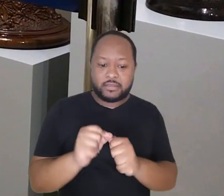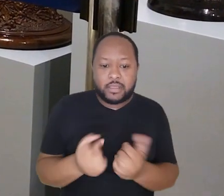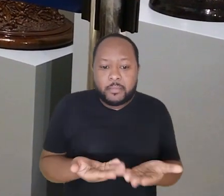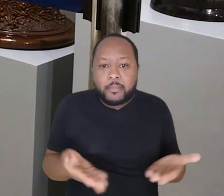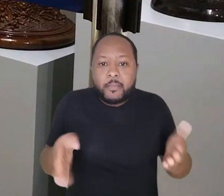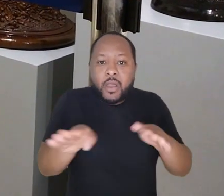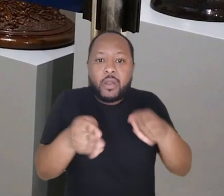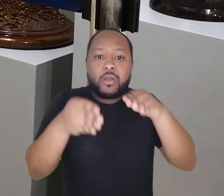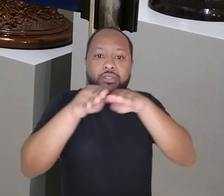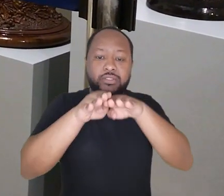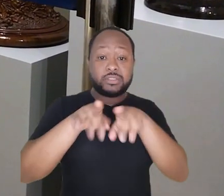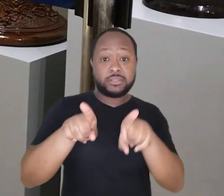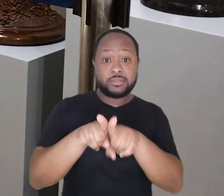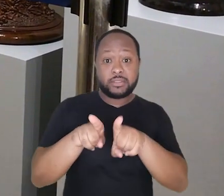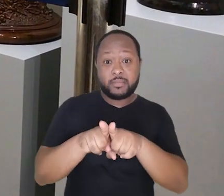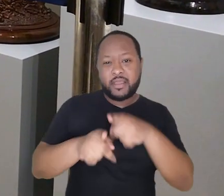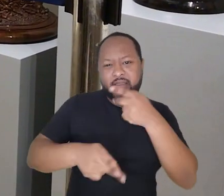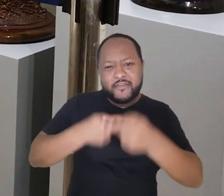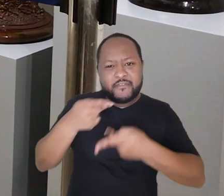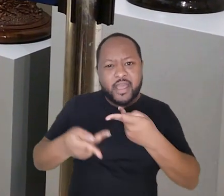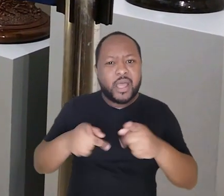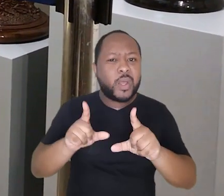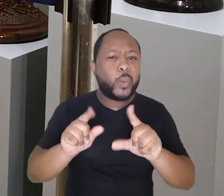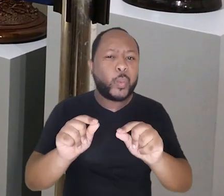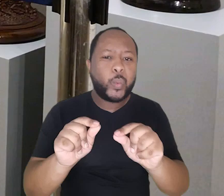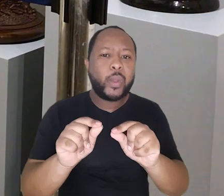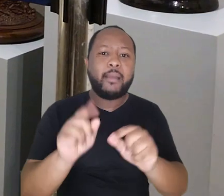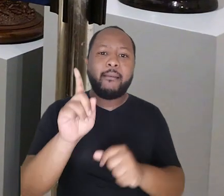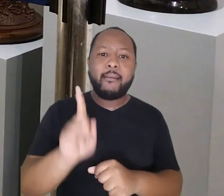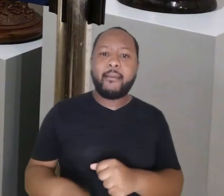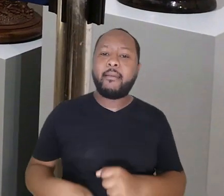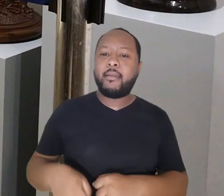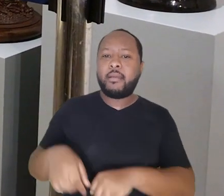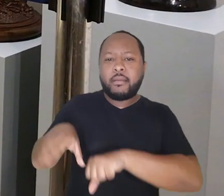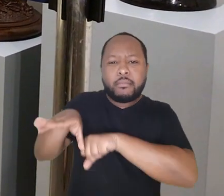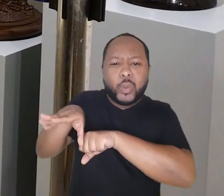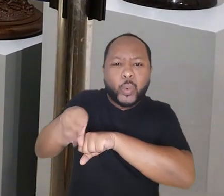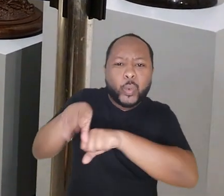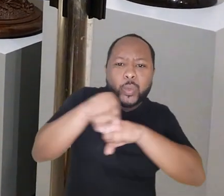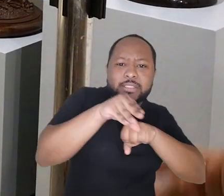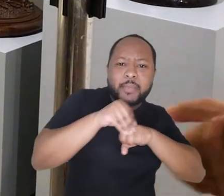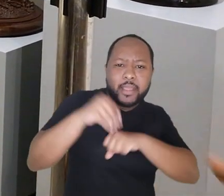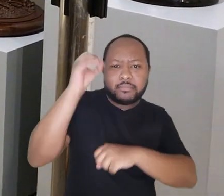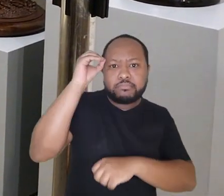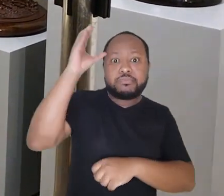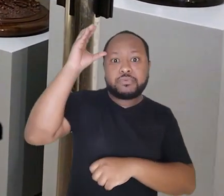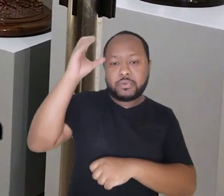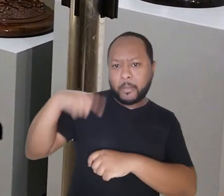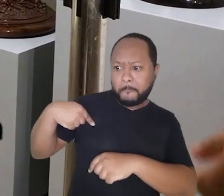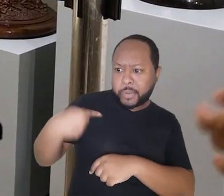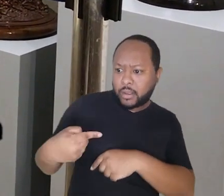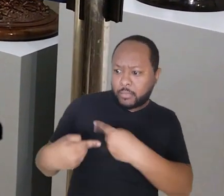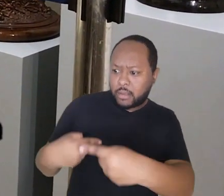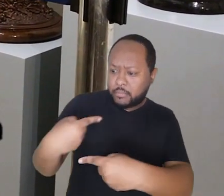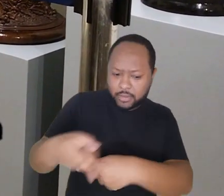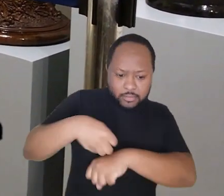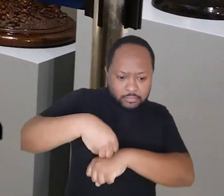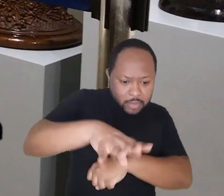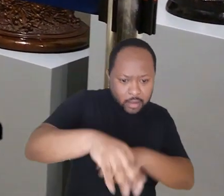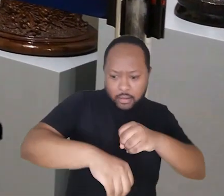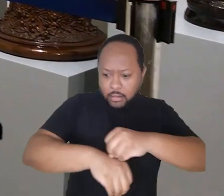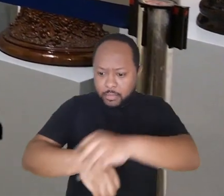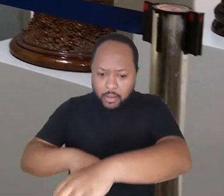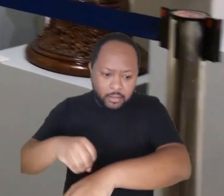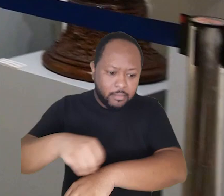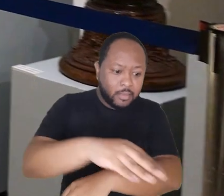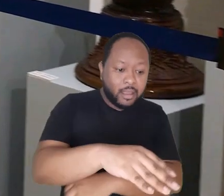fala dessa passada de conhecimentos de geração a geração. Então, por exemplo, tem coisas que a gente aprende com